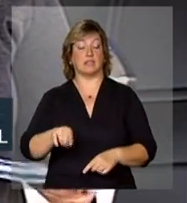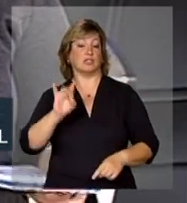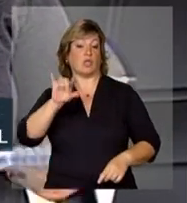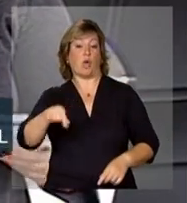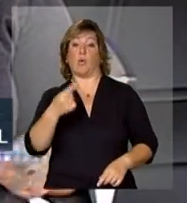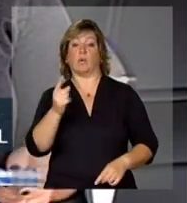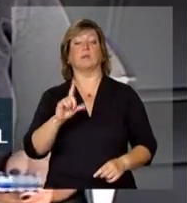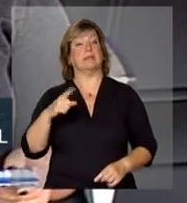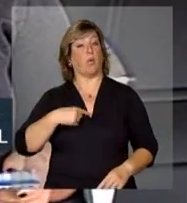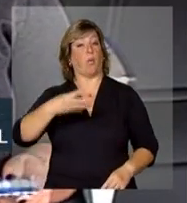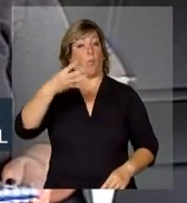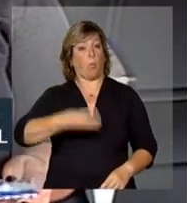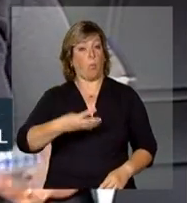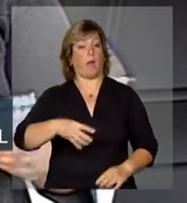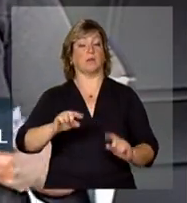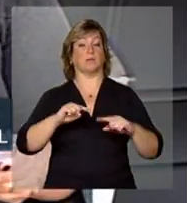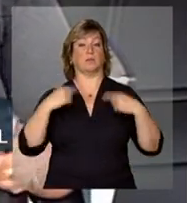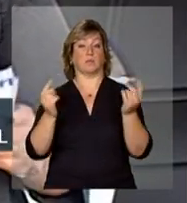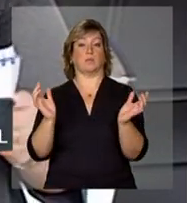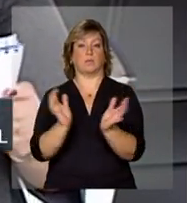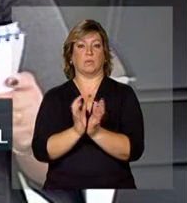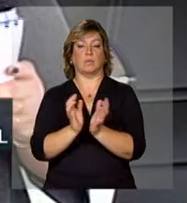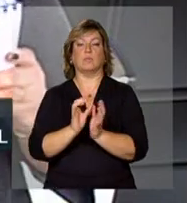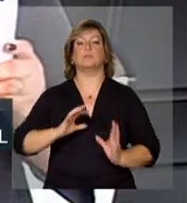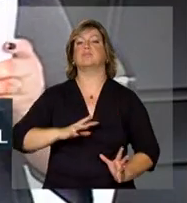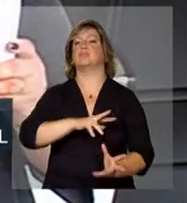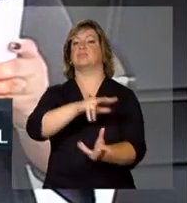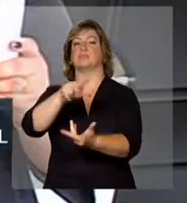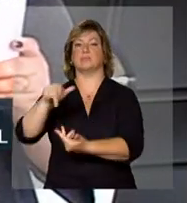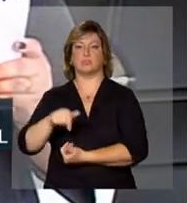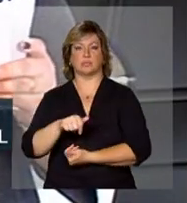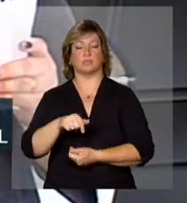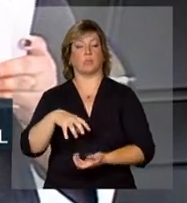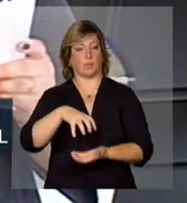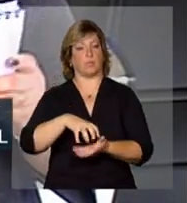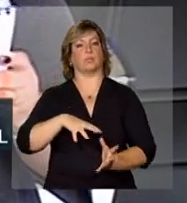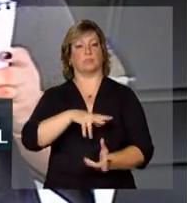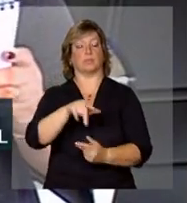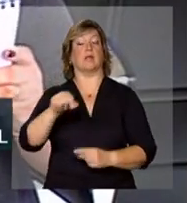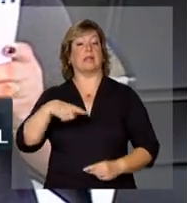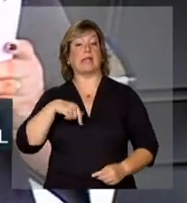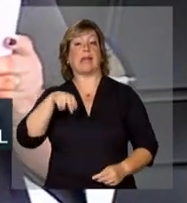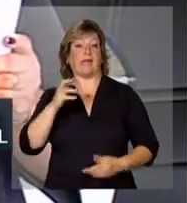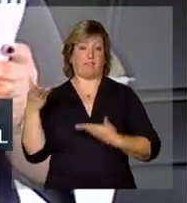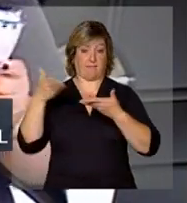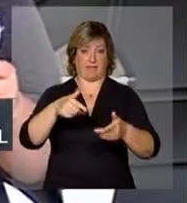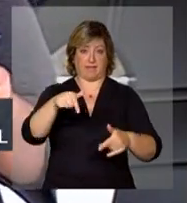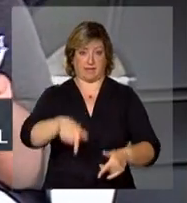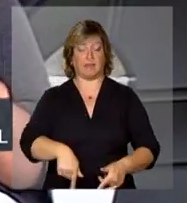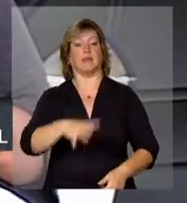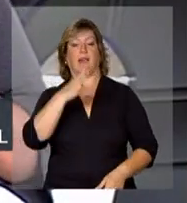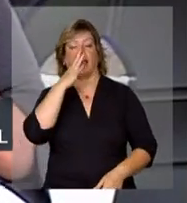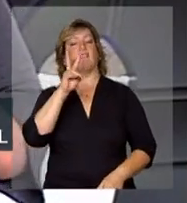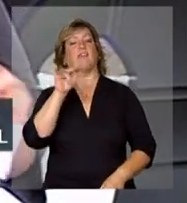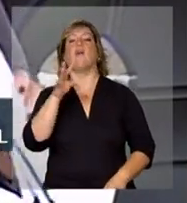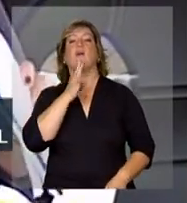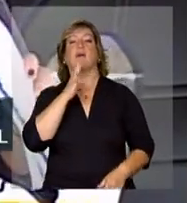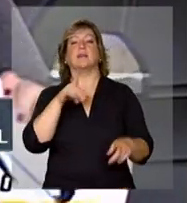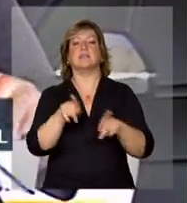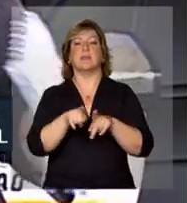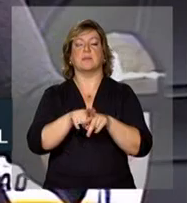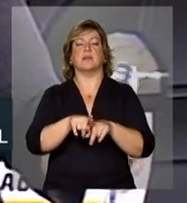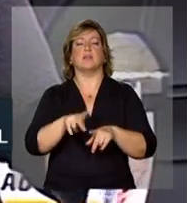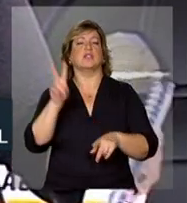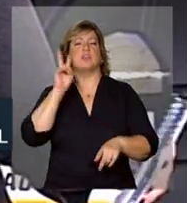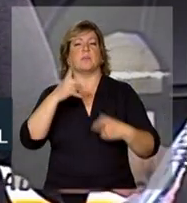Latina, também é o quarto no circuito mundial. E quem vier aqui vai também conhecer o que há de novo, né, no que diz respeito